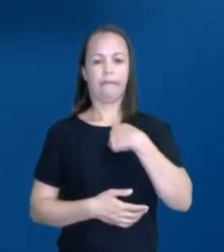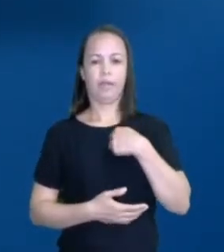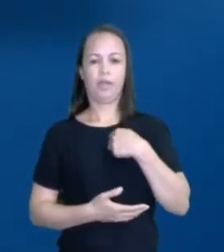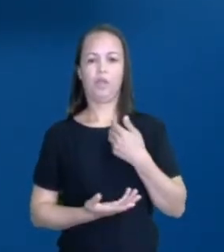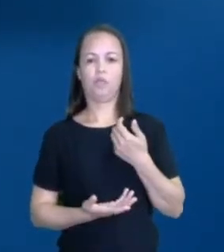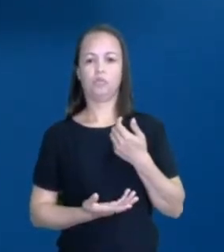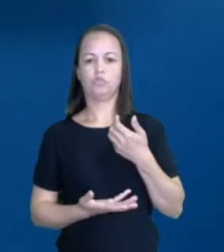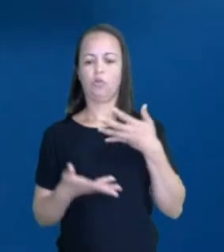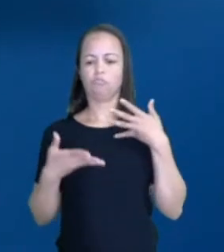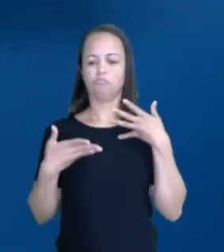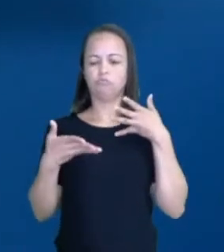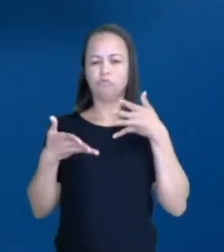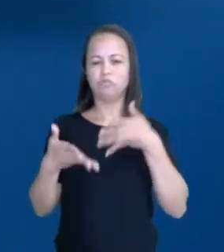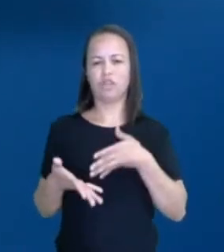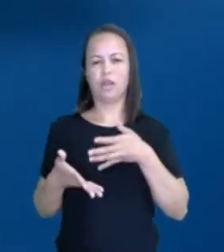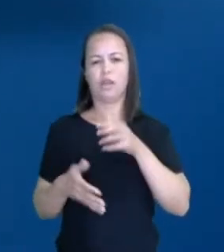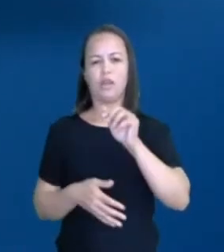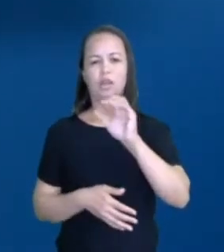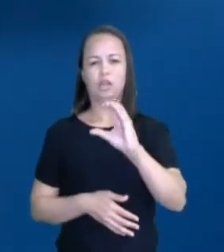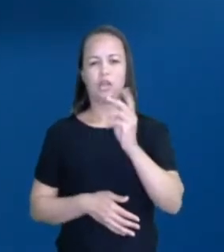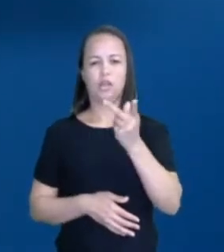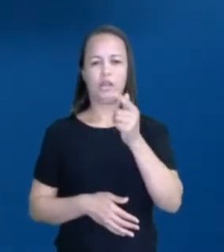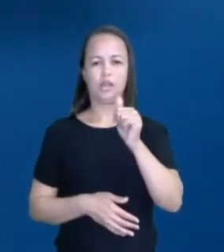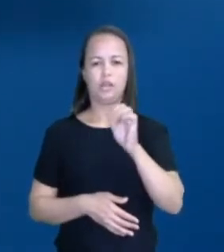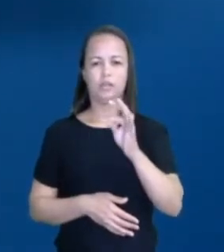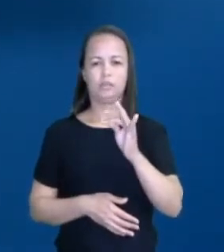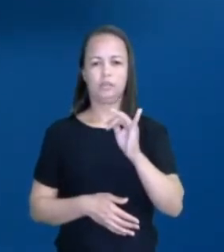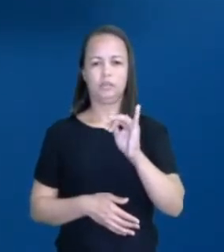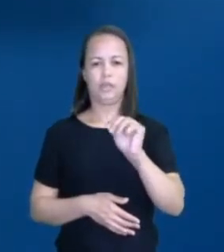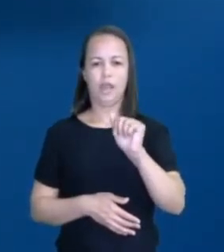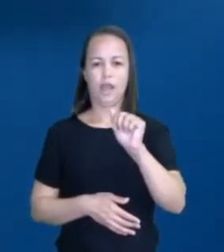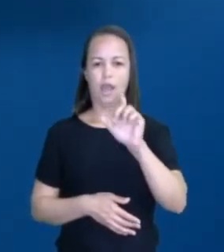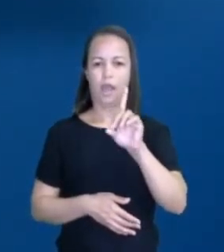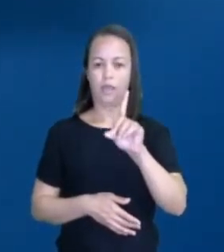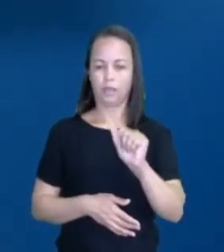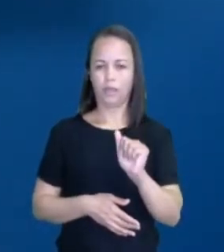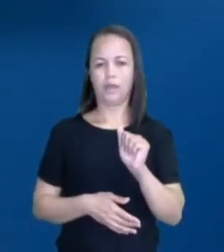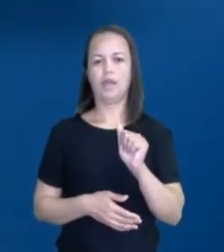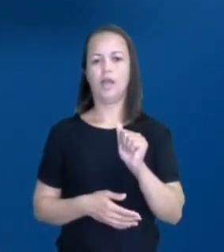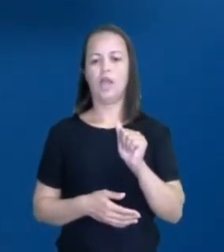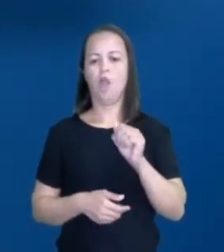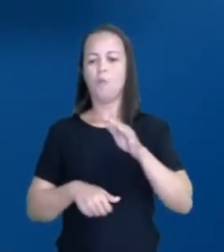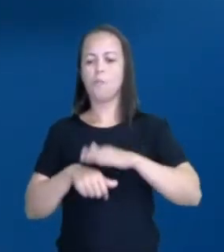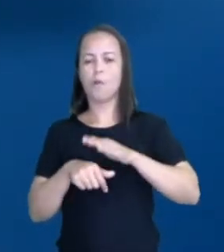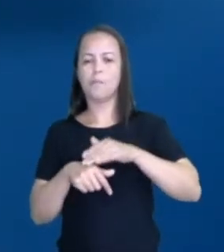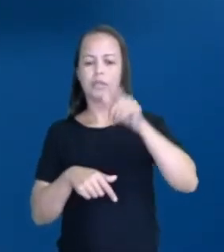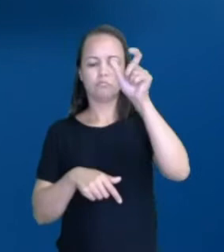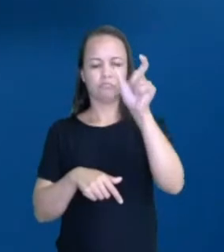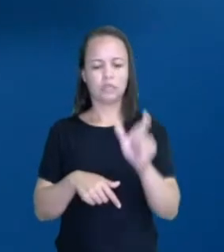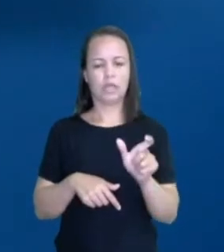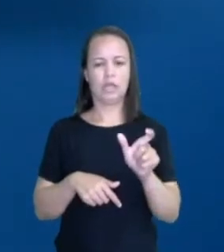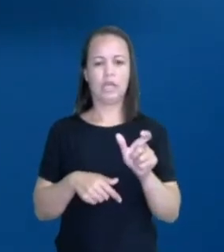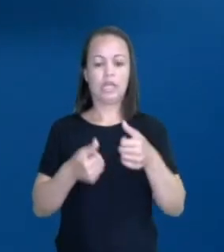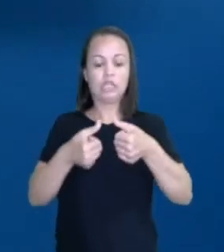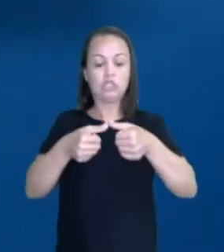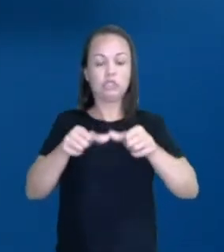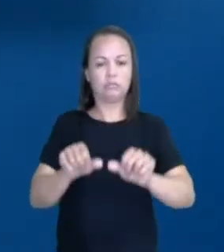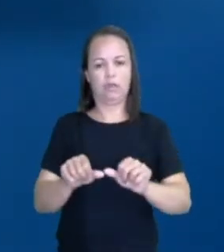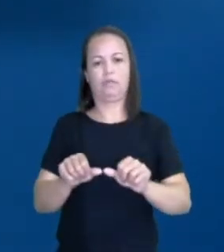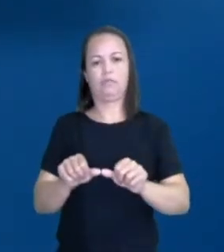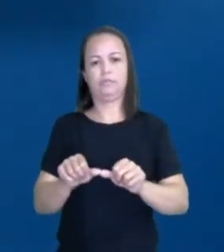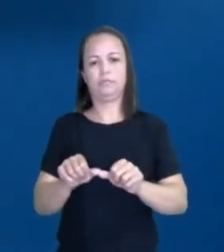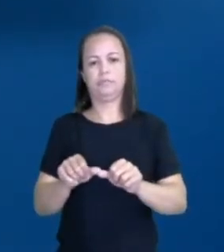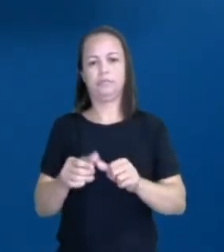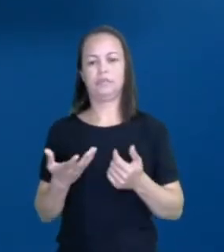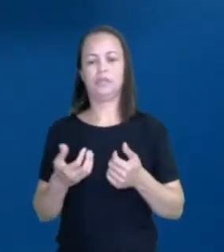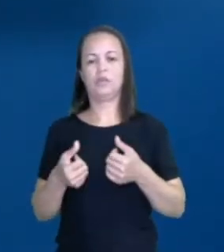estou chateada, é uma situação que acontece comigo naquele momento. Então, eu uso o verbo estar, porque ele